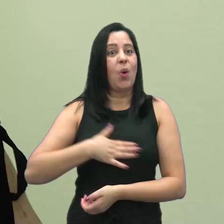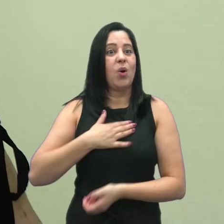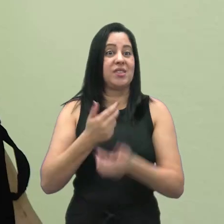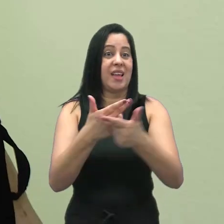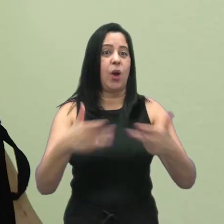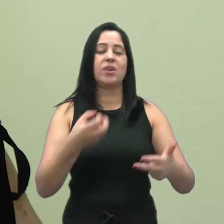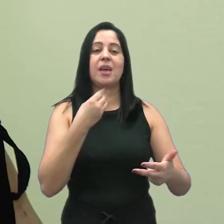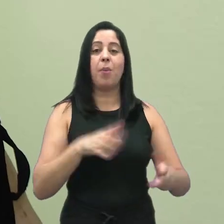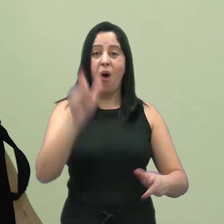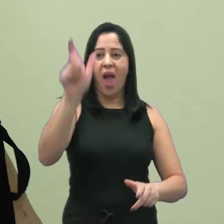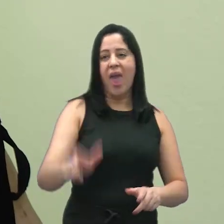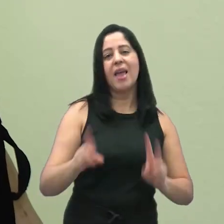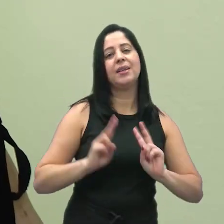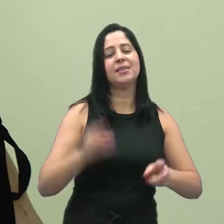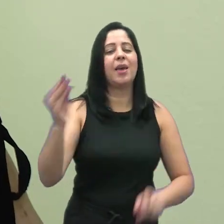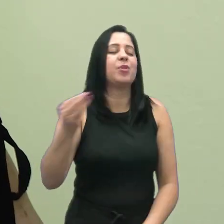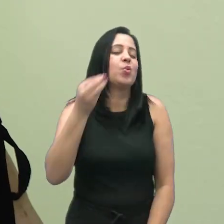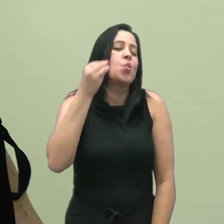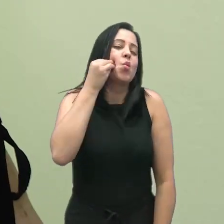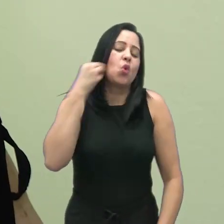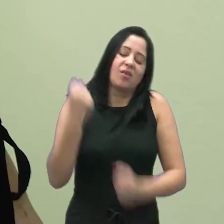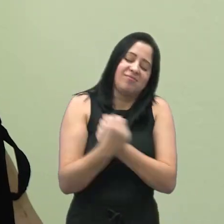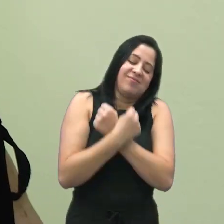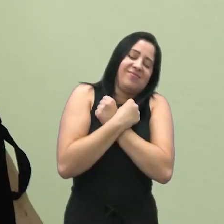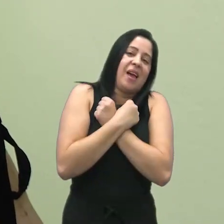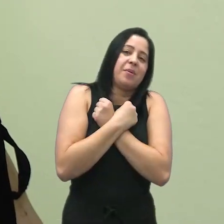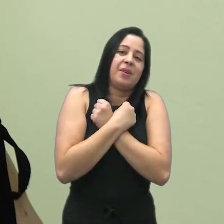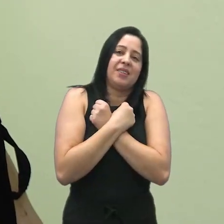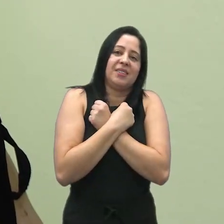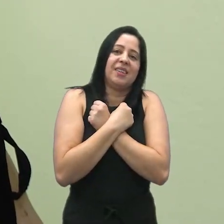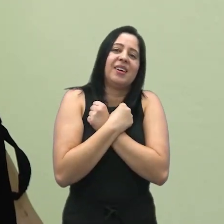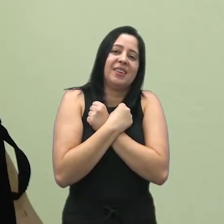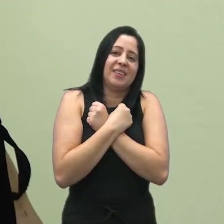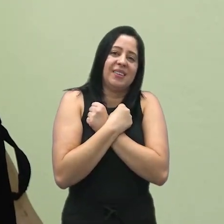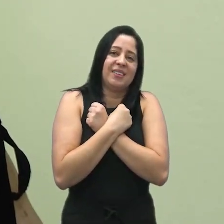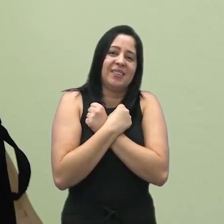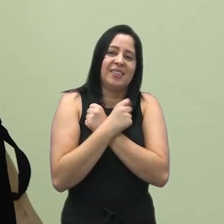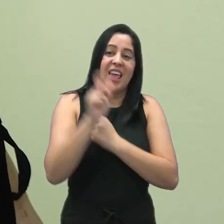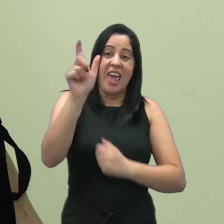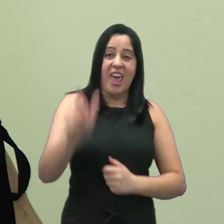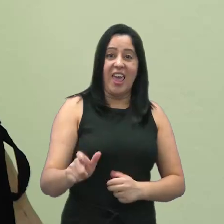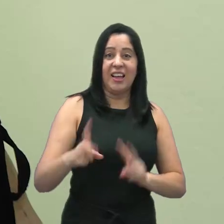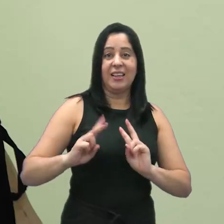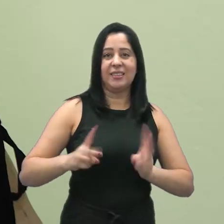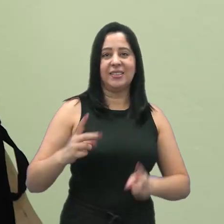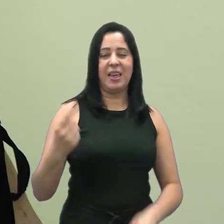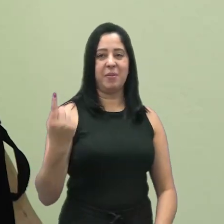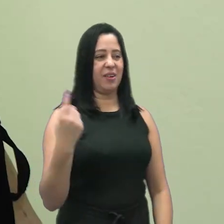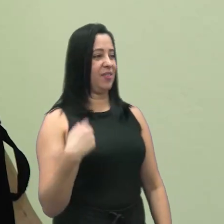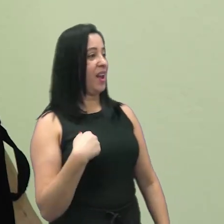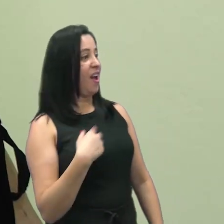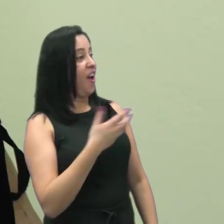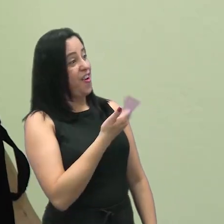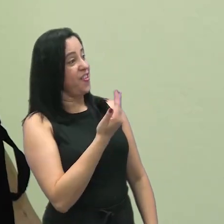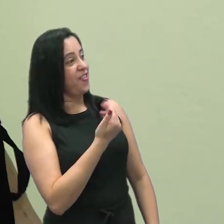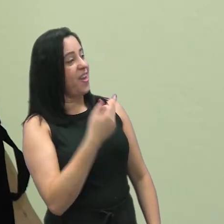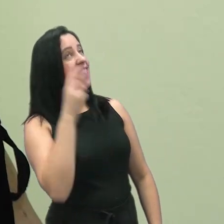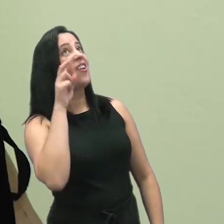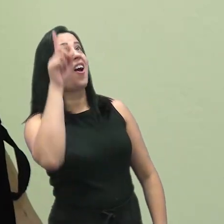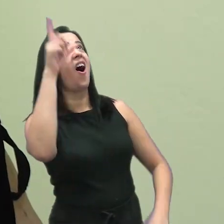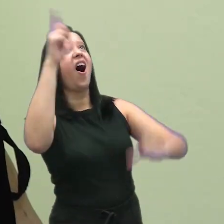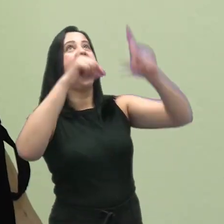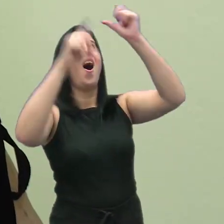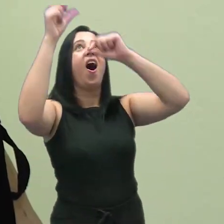bom. Ele me beijava, ele me abraçava, ele saía lá fora, vó, vem ver as